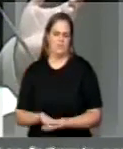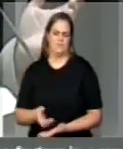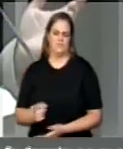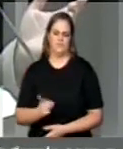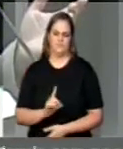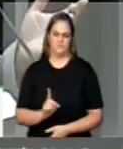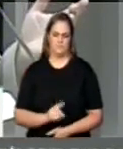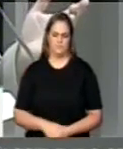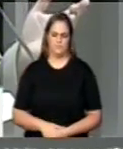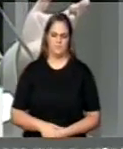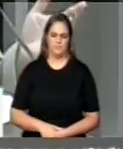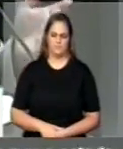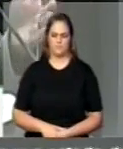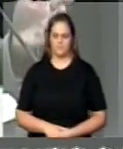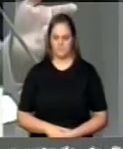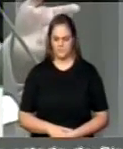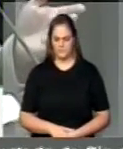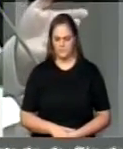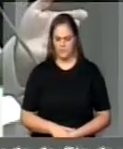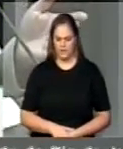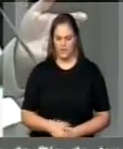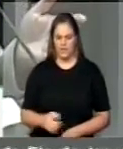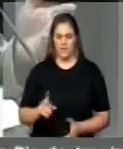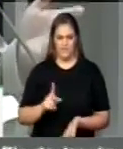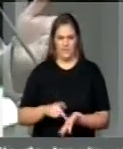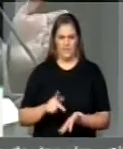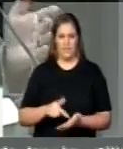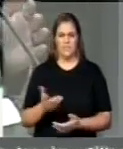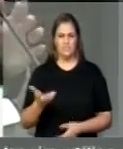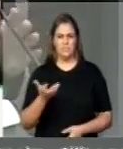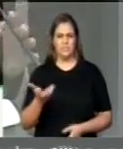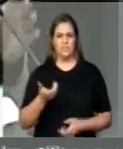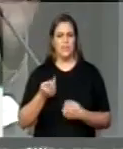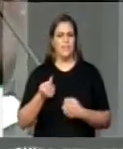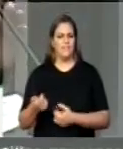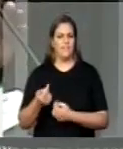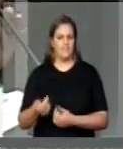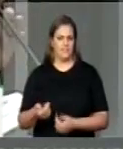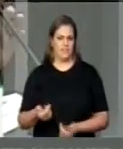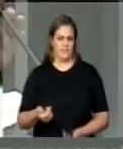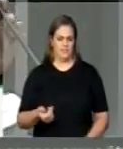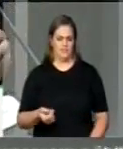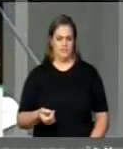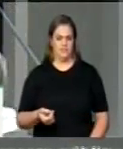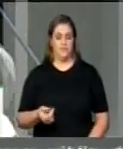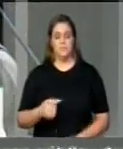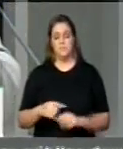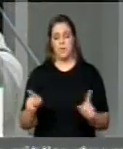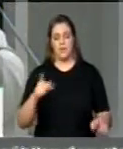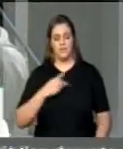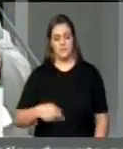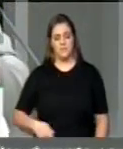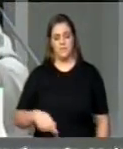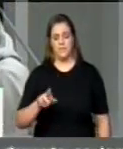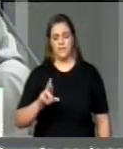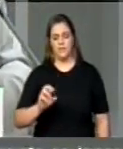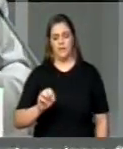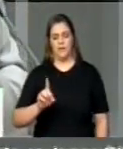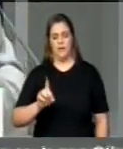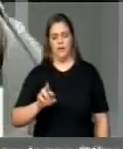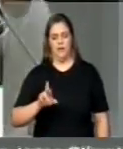se coloque isso em pauta nunca. Então sobrariam o quê? 308 deputados. Já o presidente Rodrigo Maia diz que só aprecia a